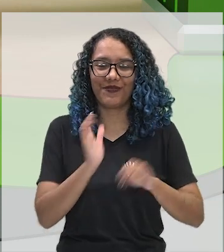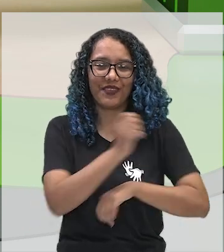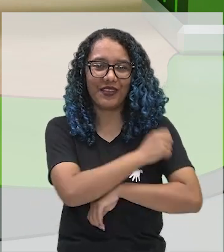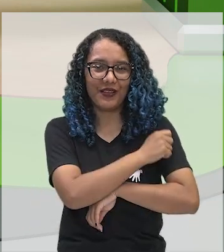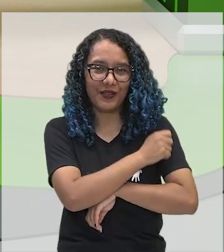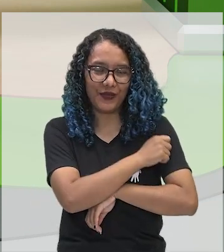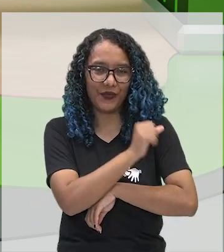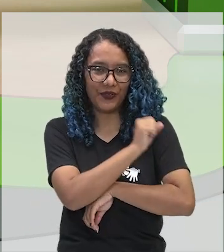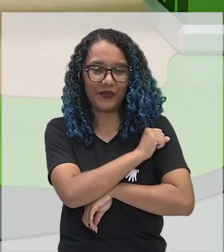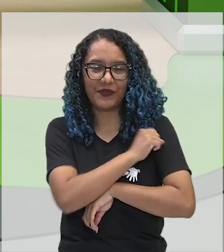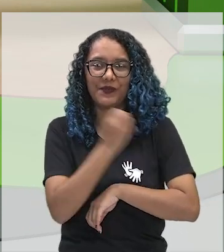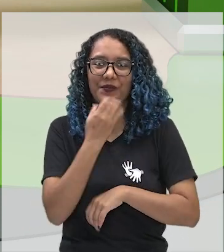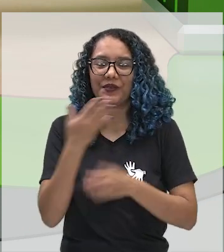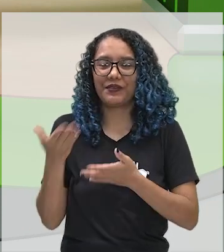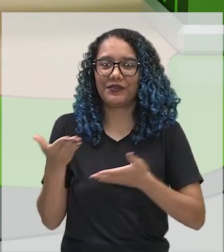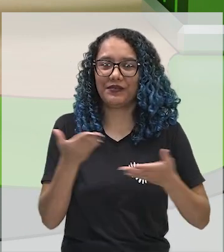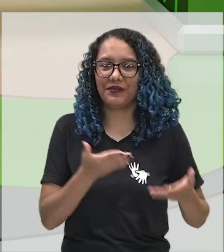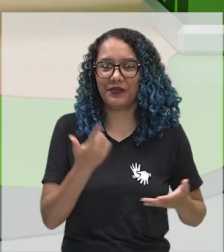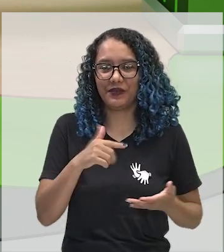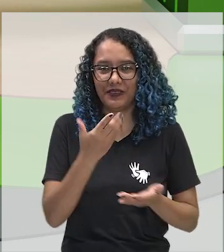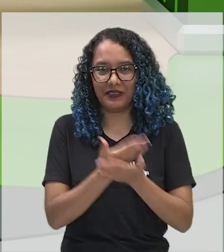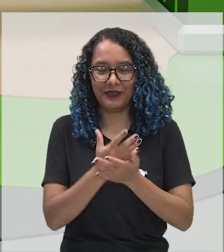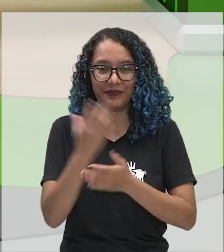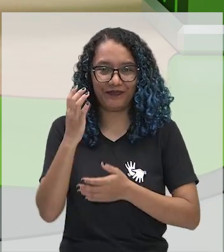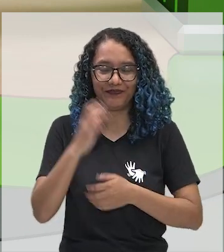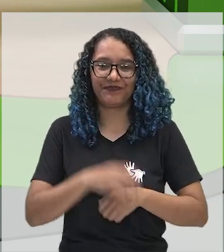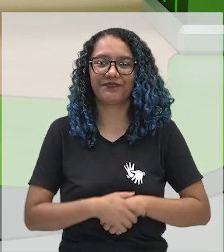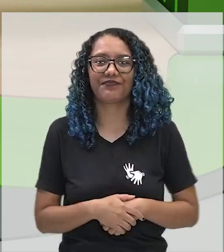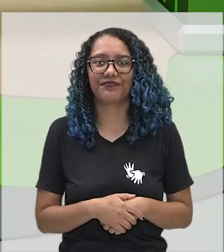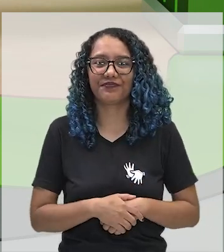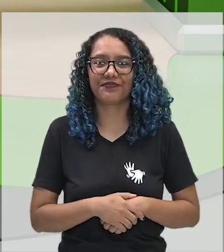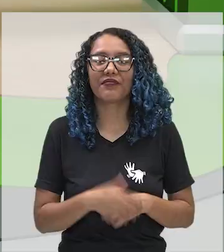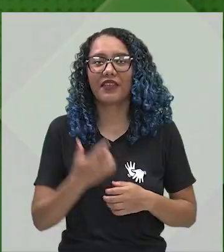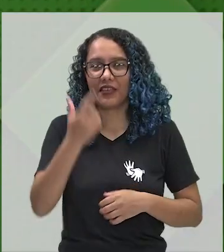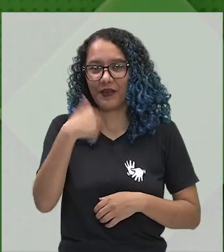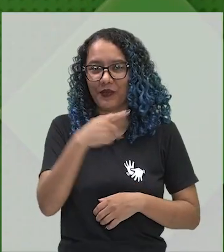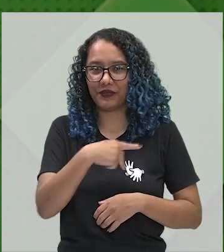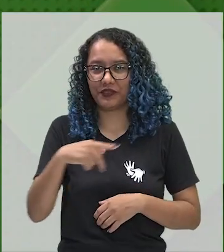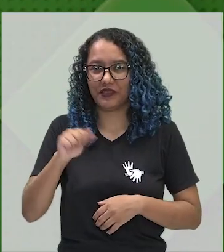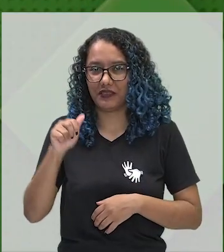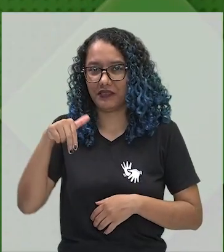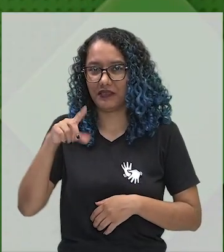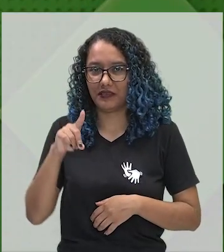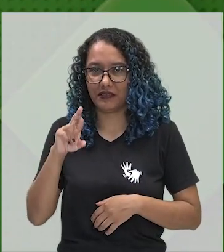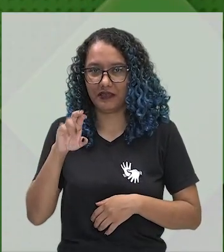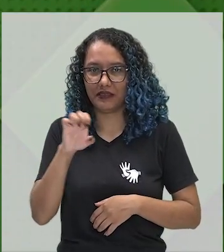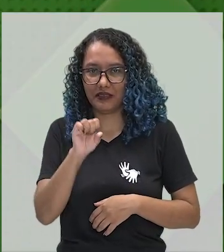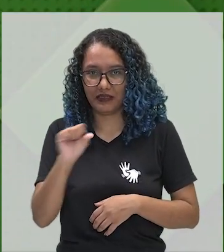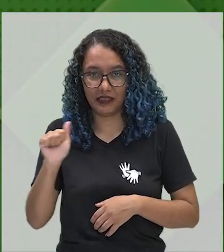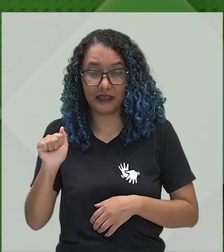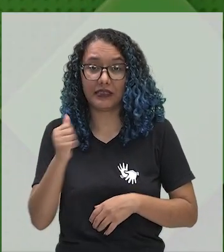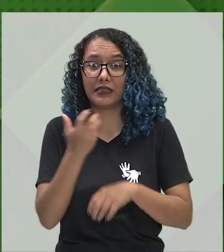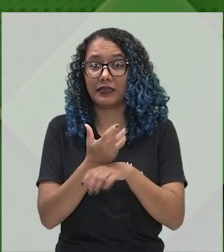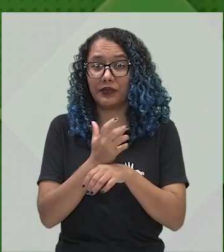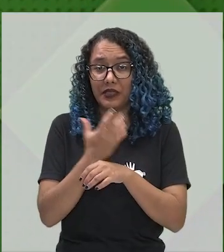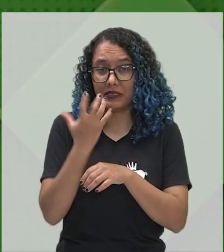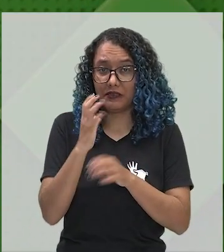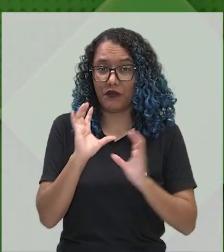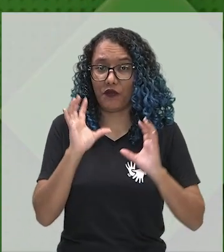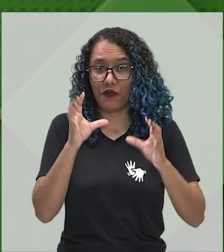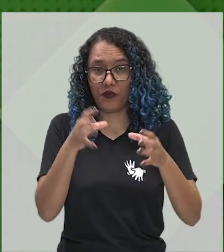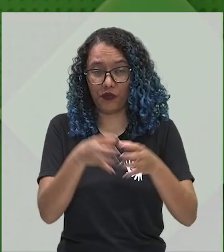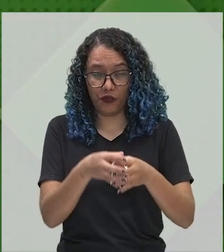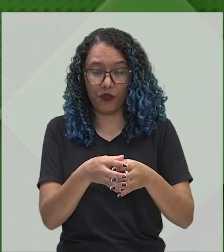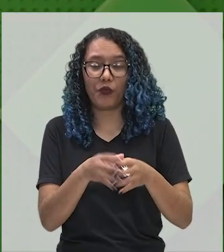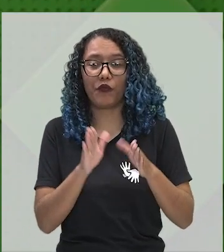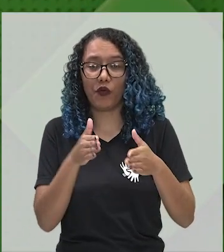Olá, alunos do 8º ano, sejam muito bem-vindos a mais uma aula de ciências. Eu sou a professora Andressa Primavera, de Ciências aí para